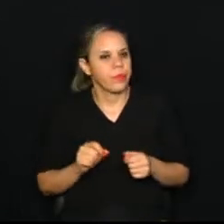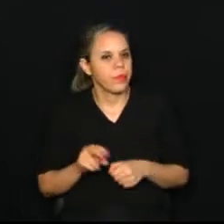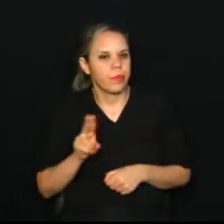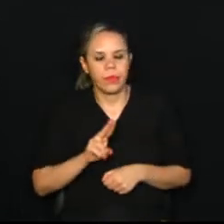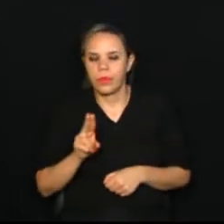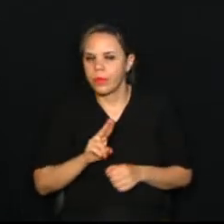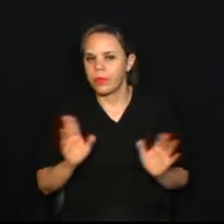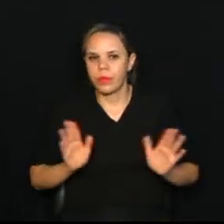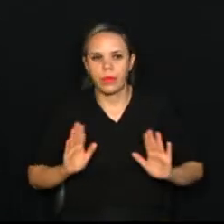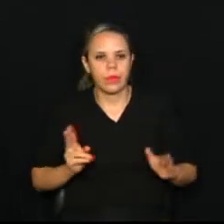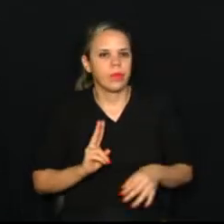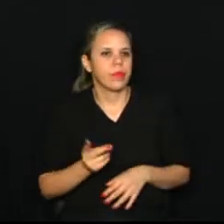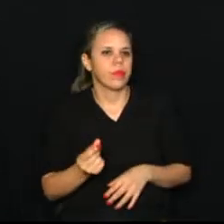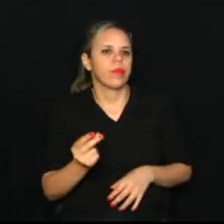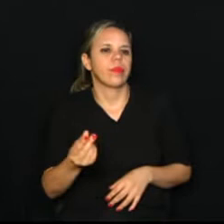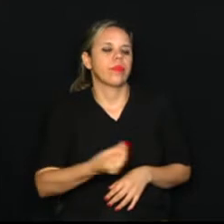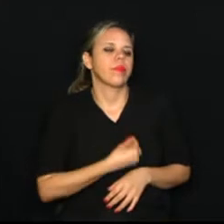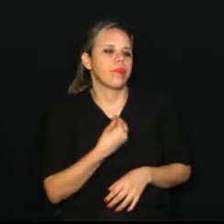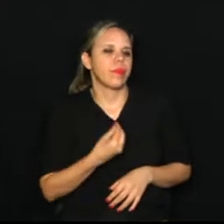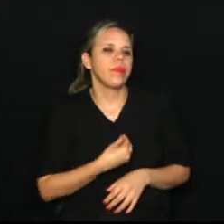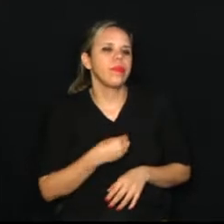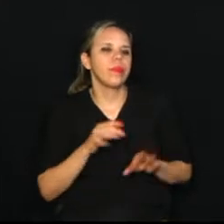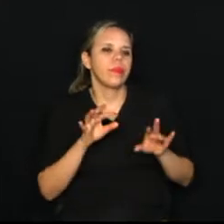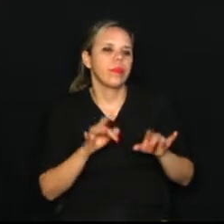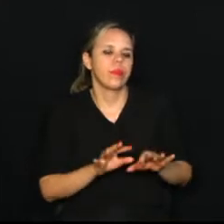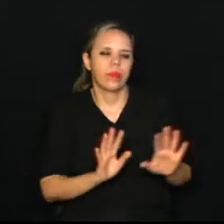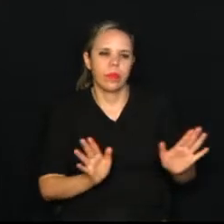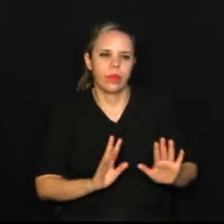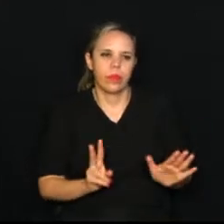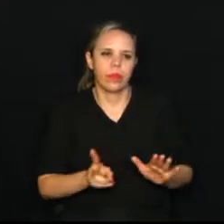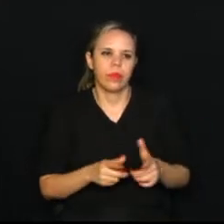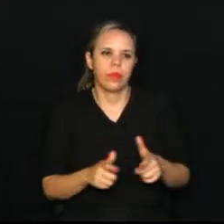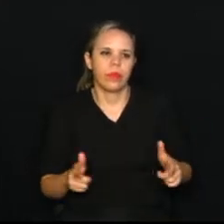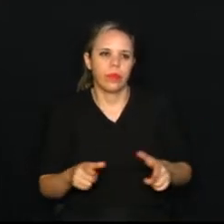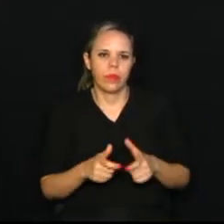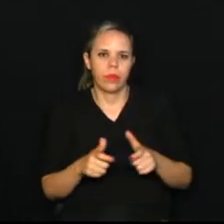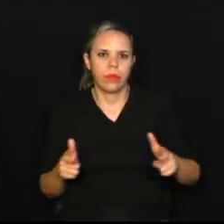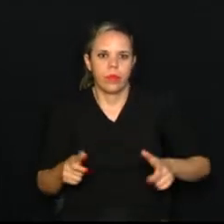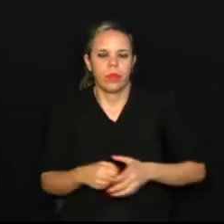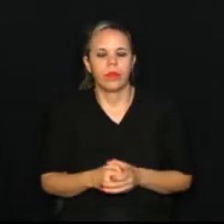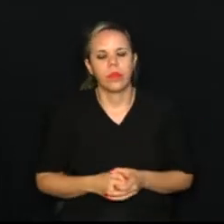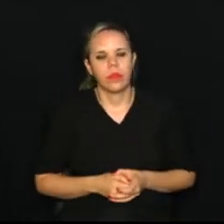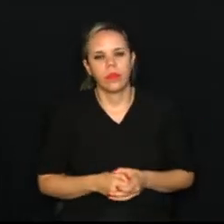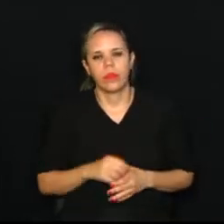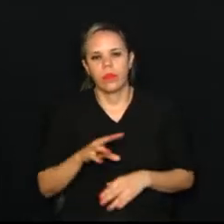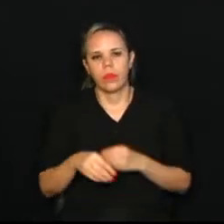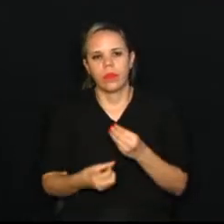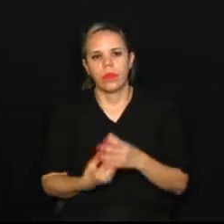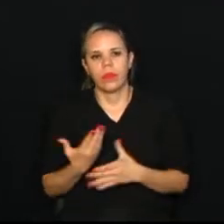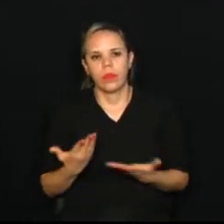utilizar para o resto da vida um data center que cada vez tem que ficar maior, mais